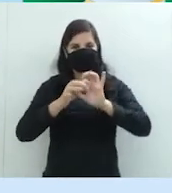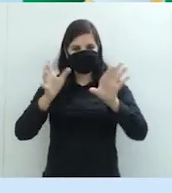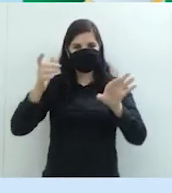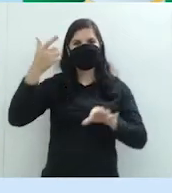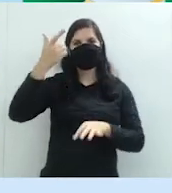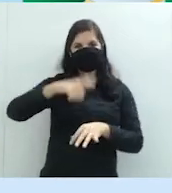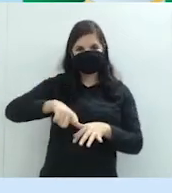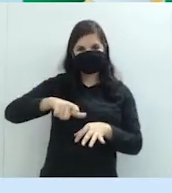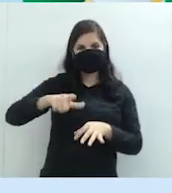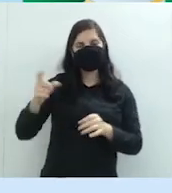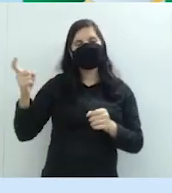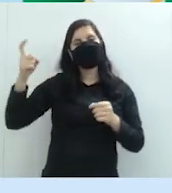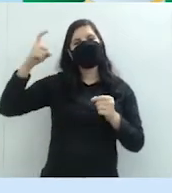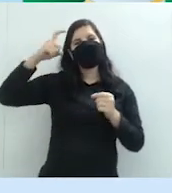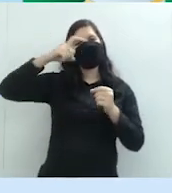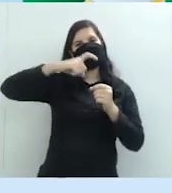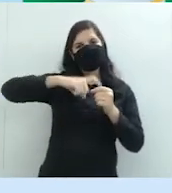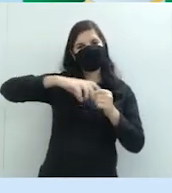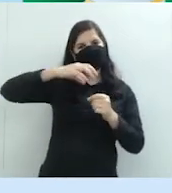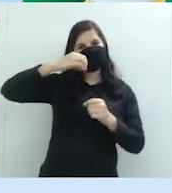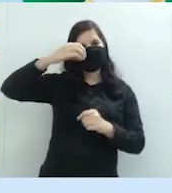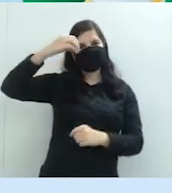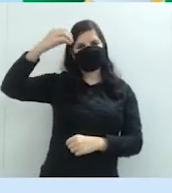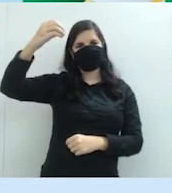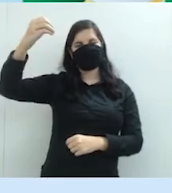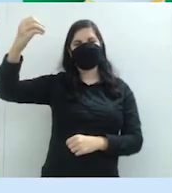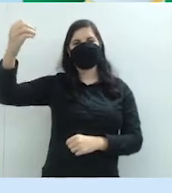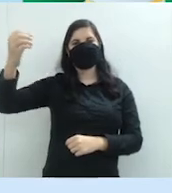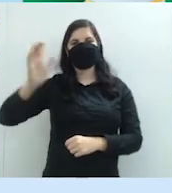novamente embarcar na nossa nave.